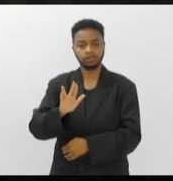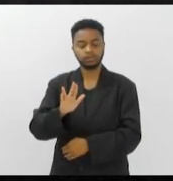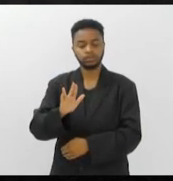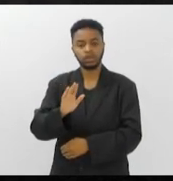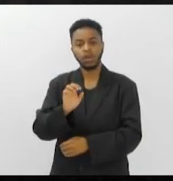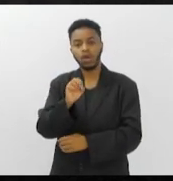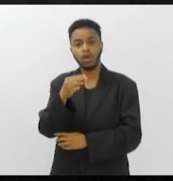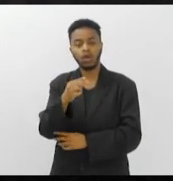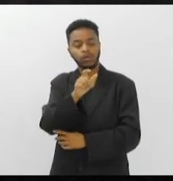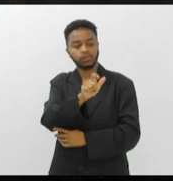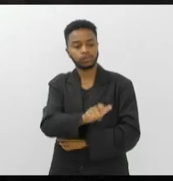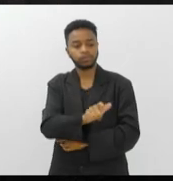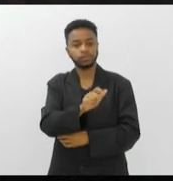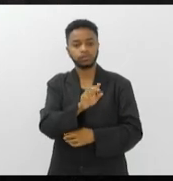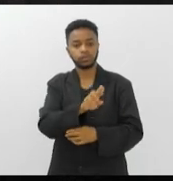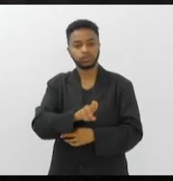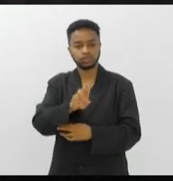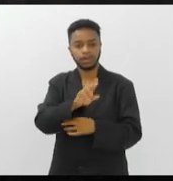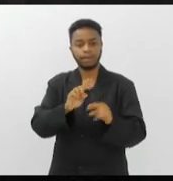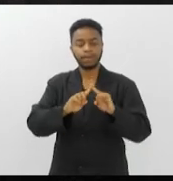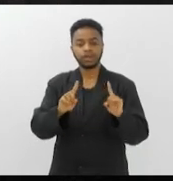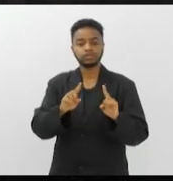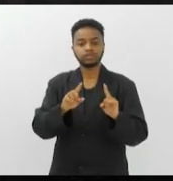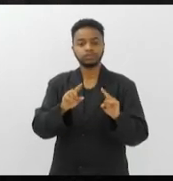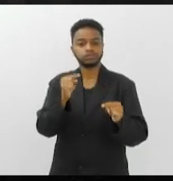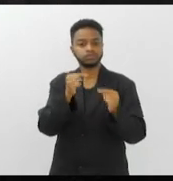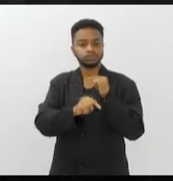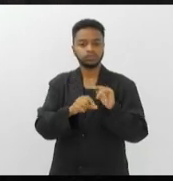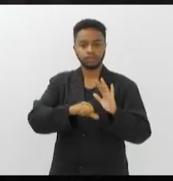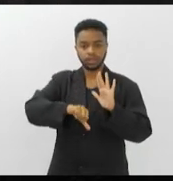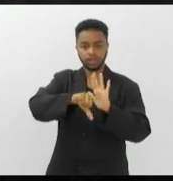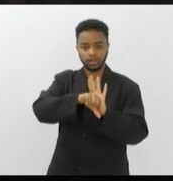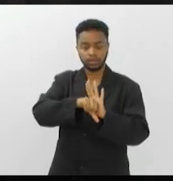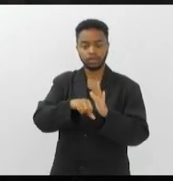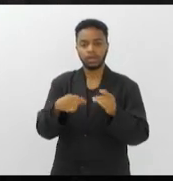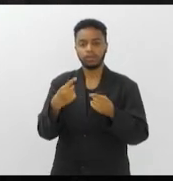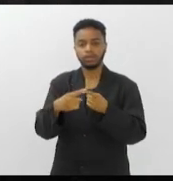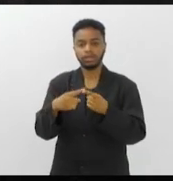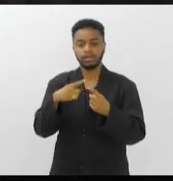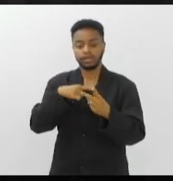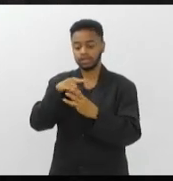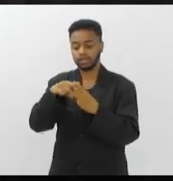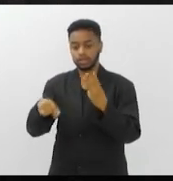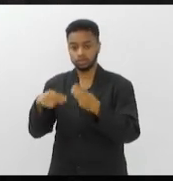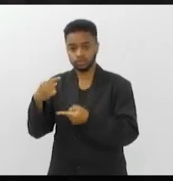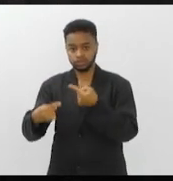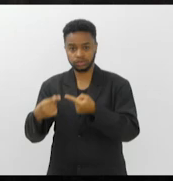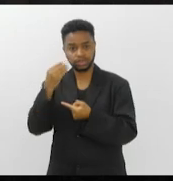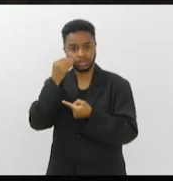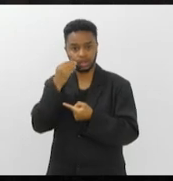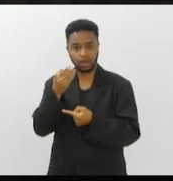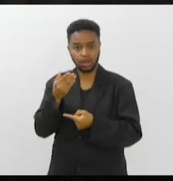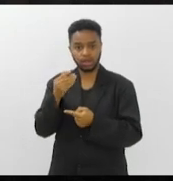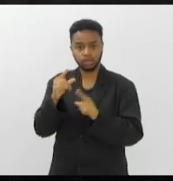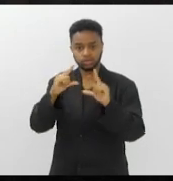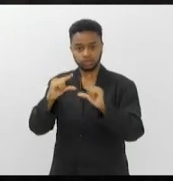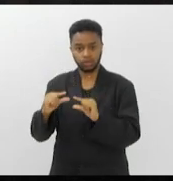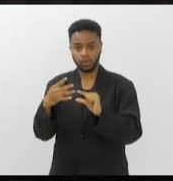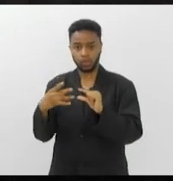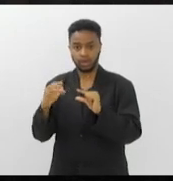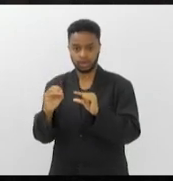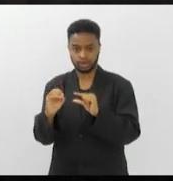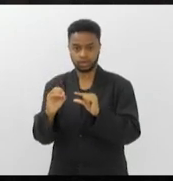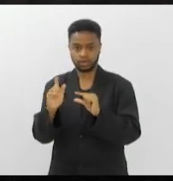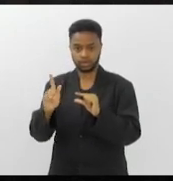usuário para que ele não responda a crime. 3 estão discutindo para que seja 40. Quando você faz